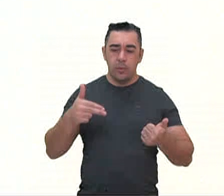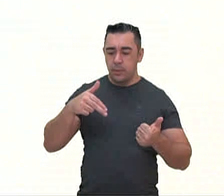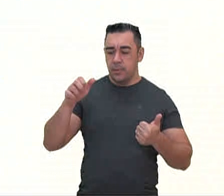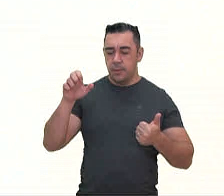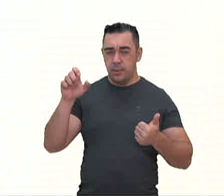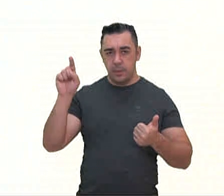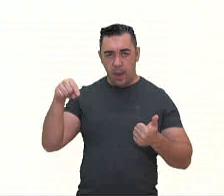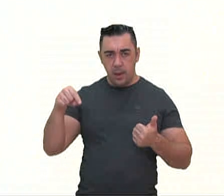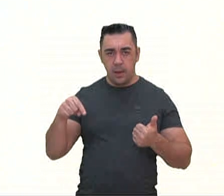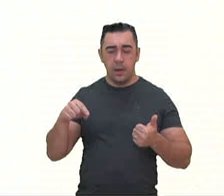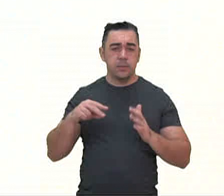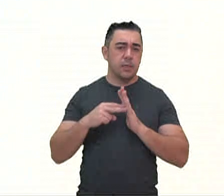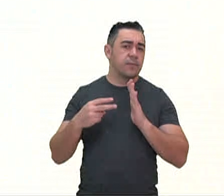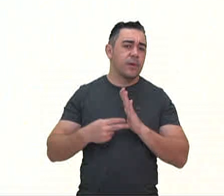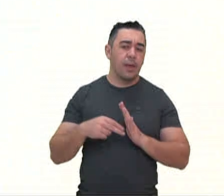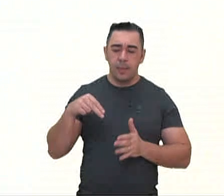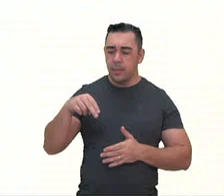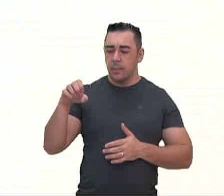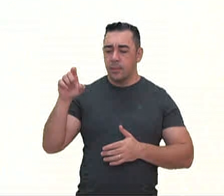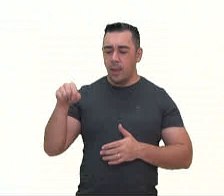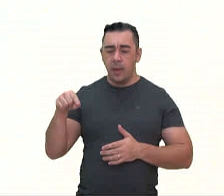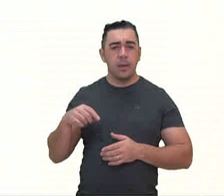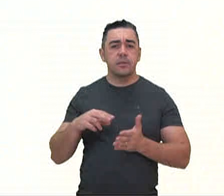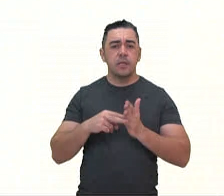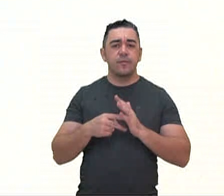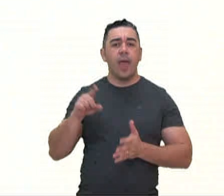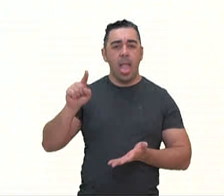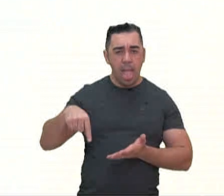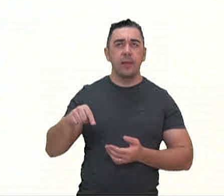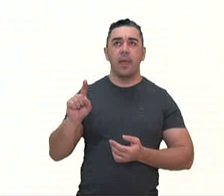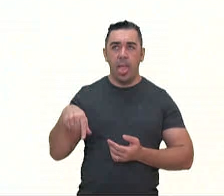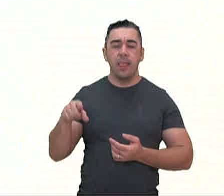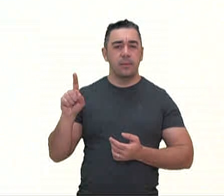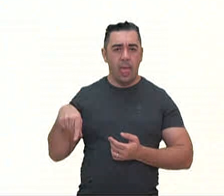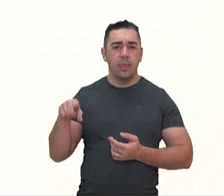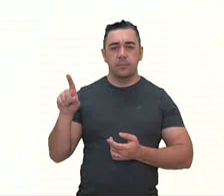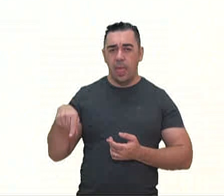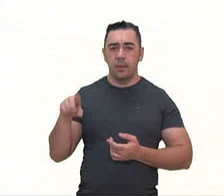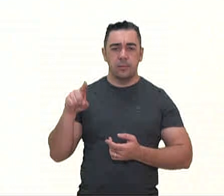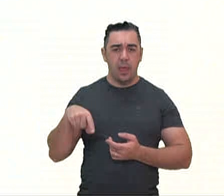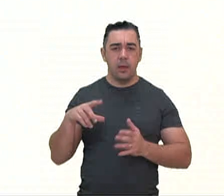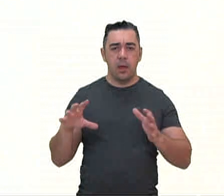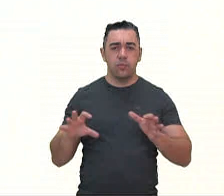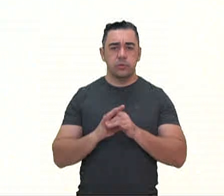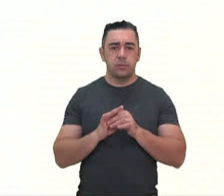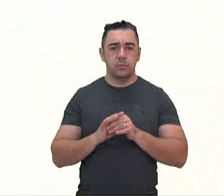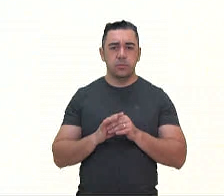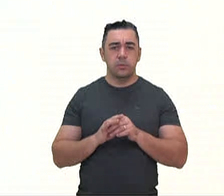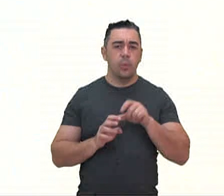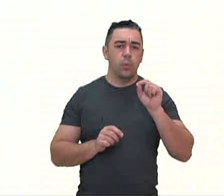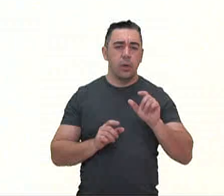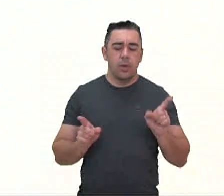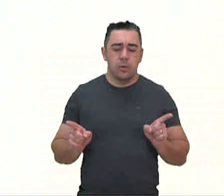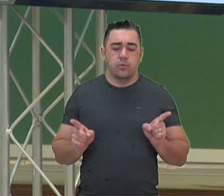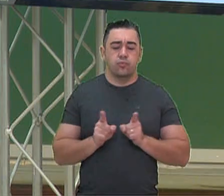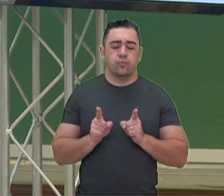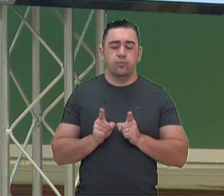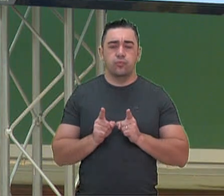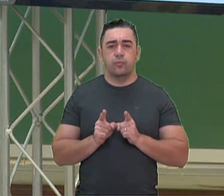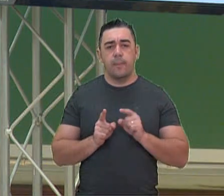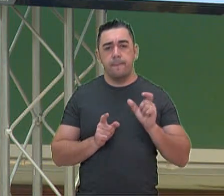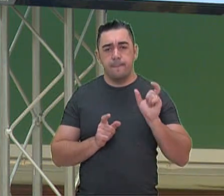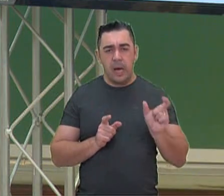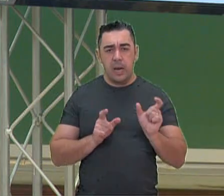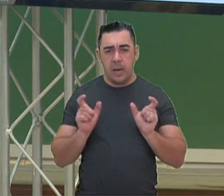repetindo aqui, o que é o né, professora? De onde surgiu o né? O né é a junção, contração. O que é contração? Você